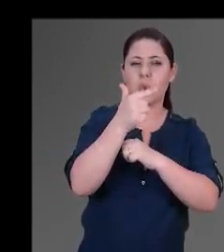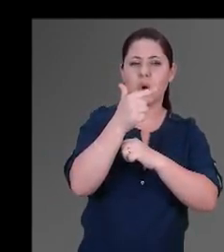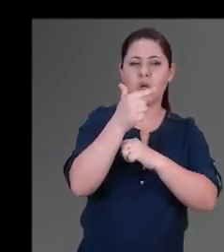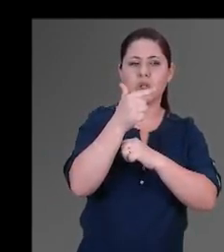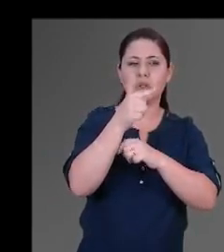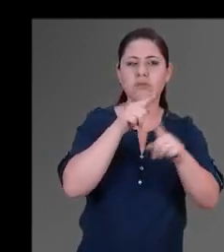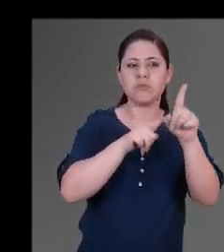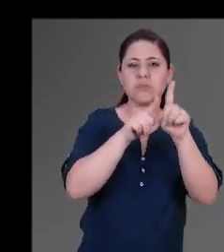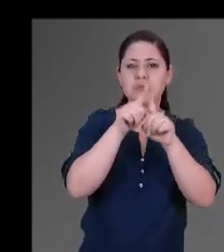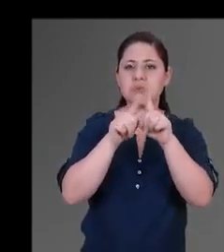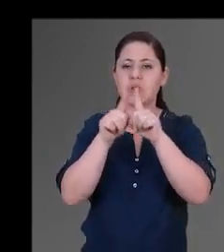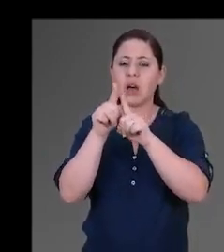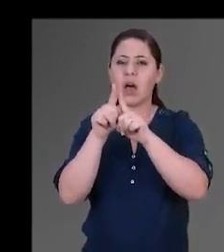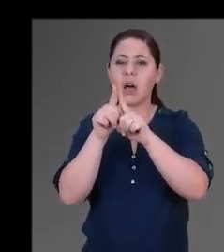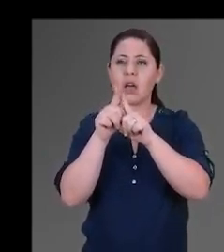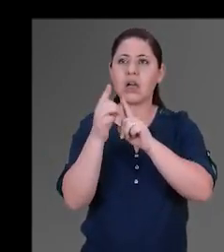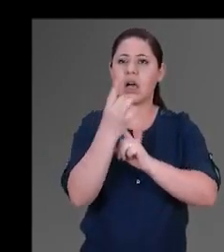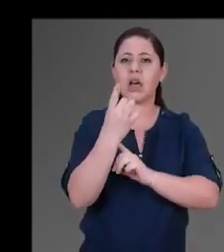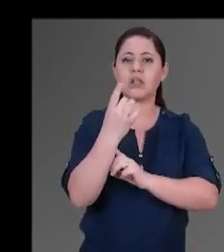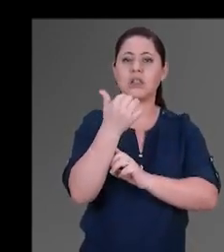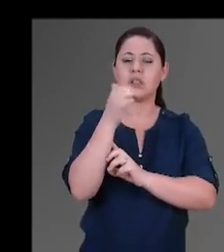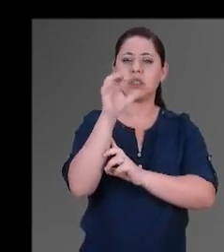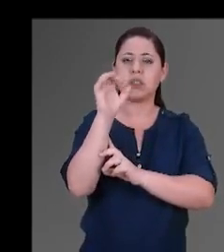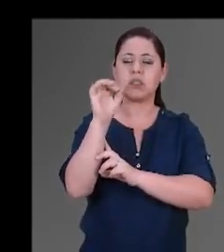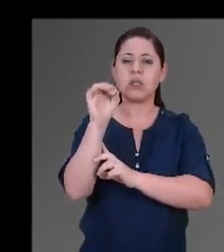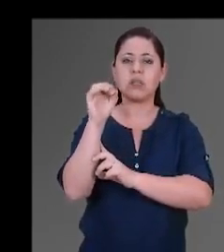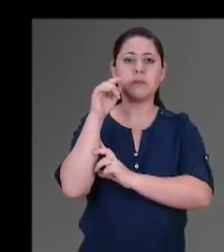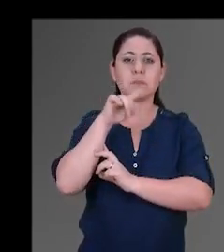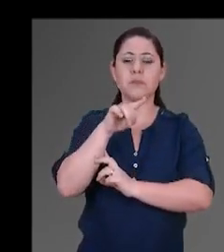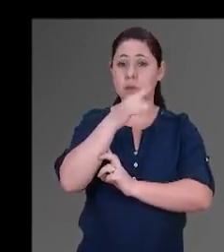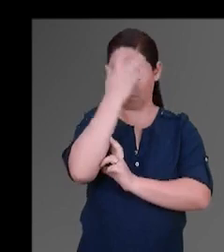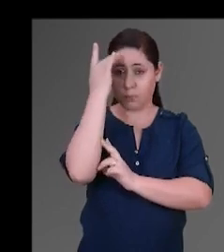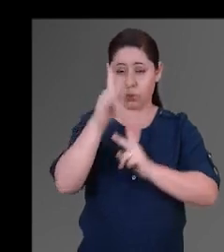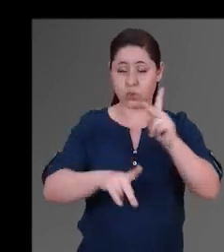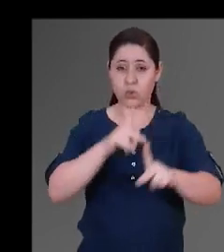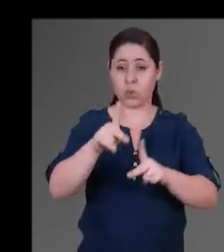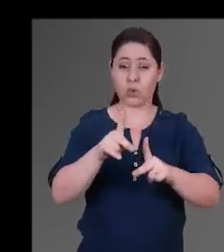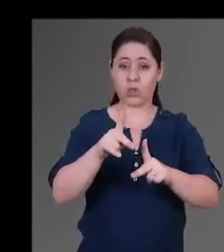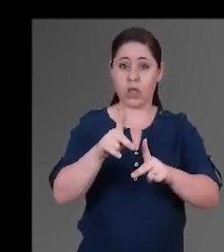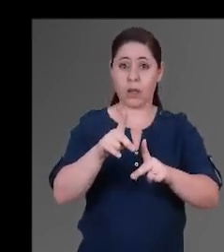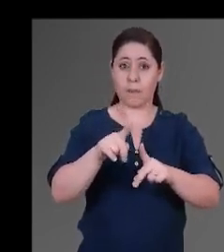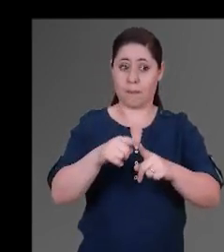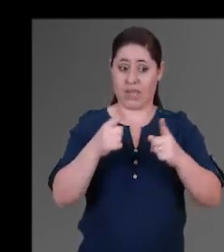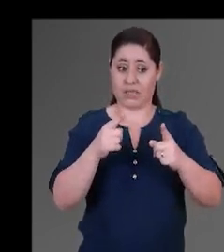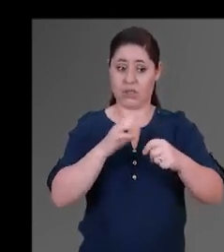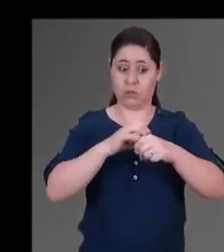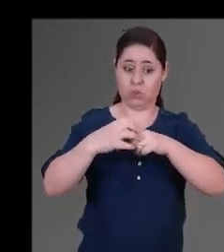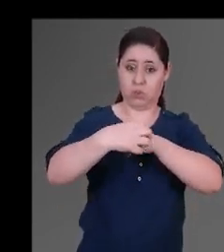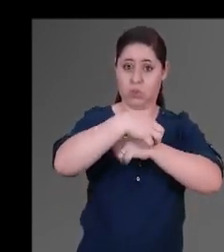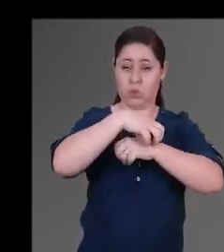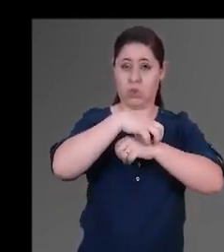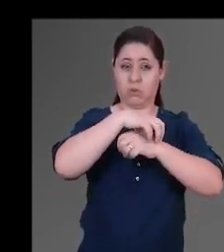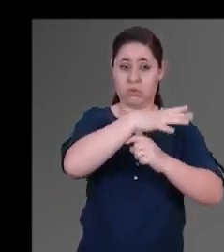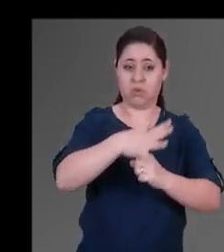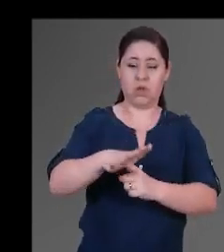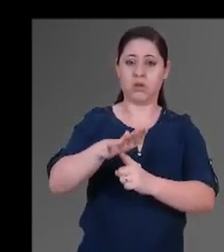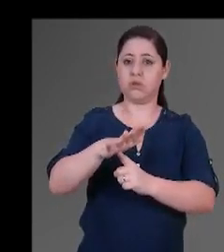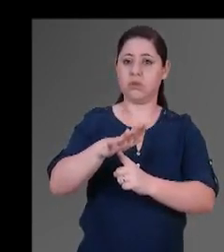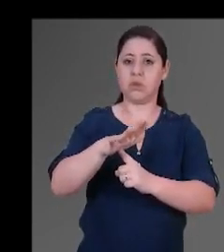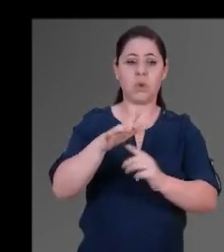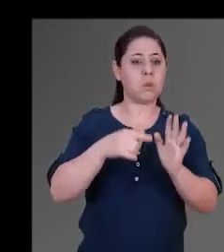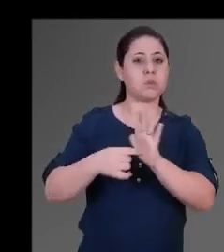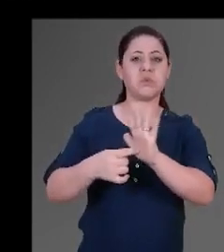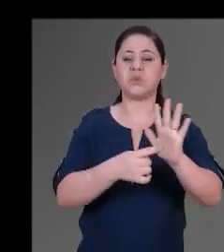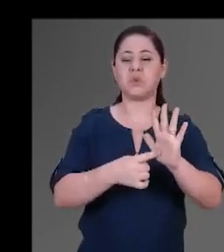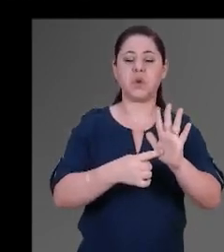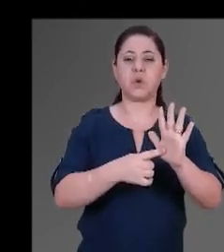2 notificações a cada 100 mil habitantes. A chikungunya, por ser uma doença com distribuição muito localizada,